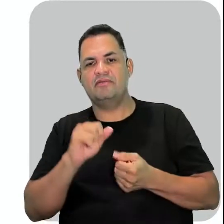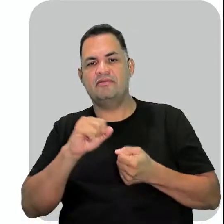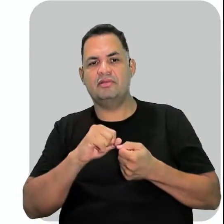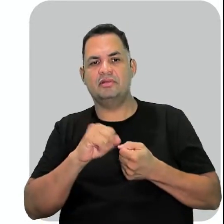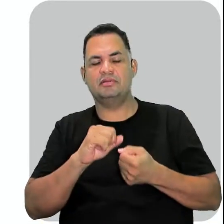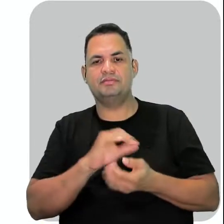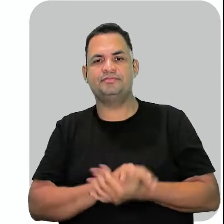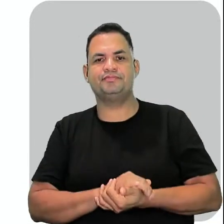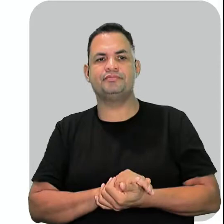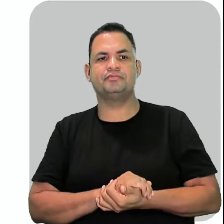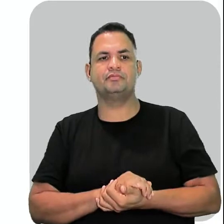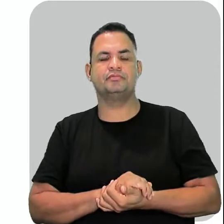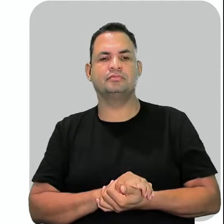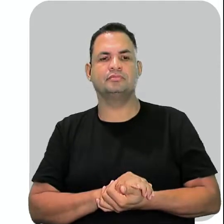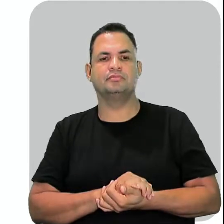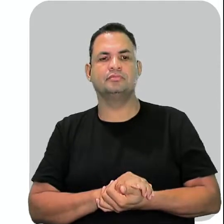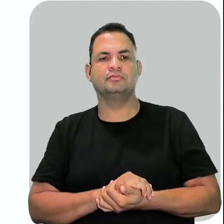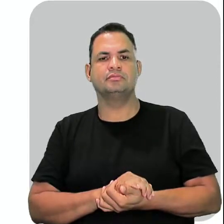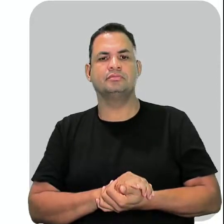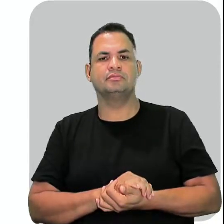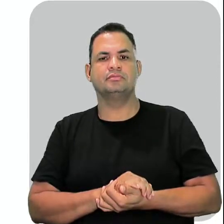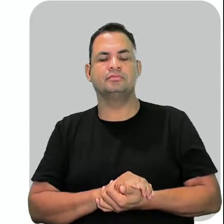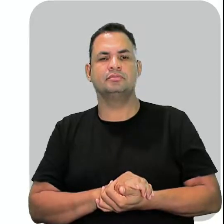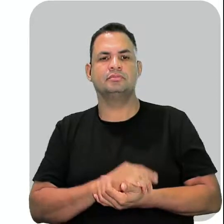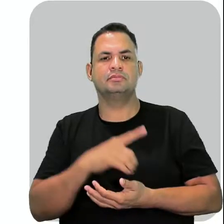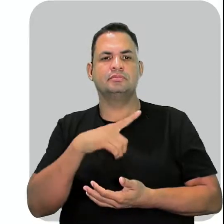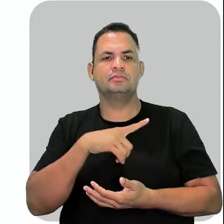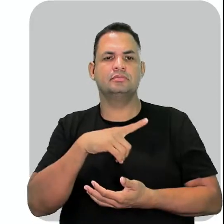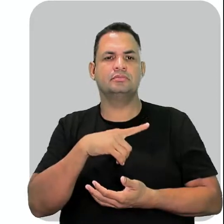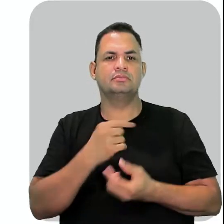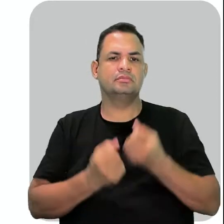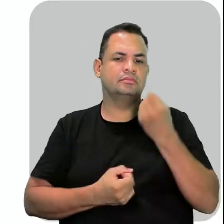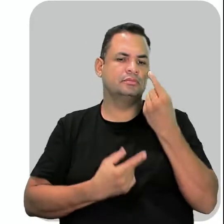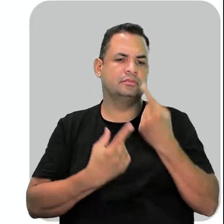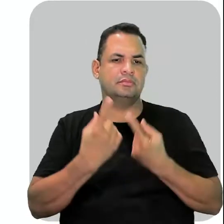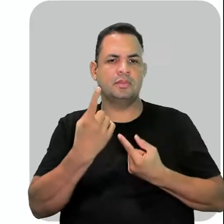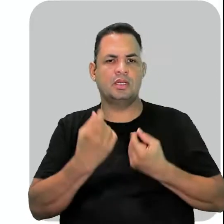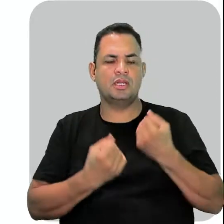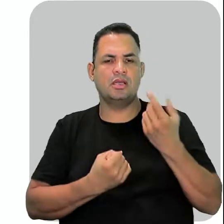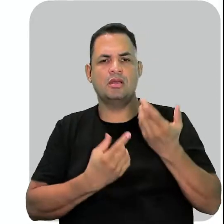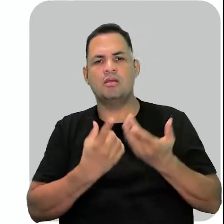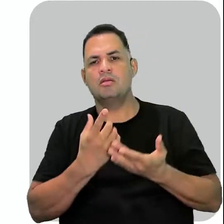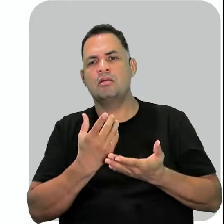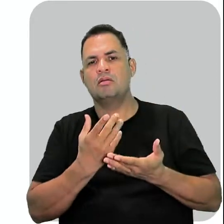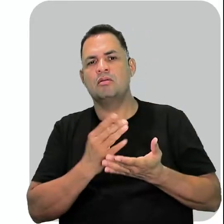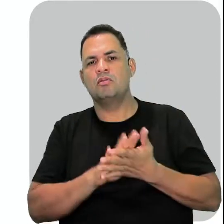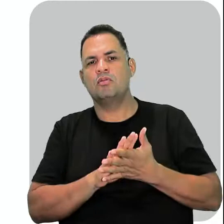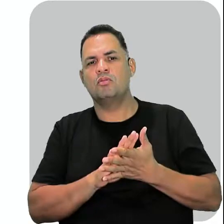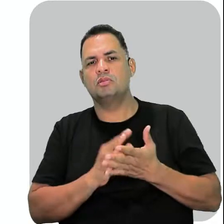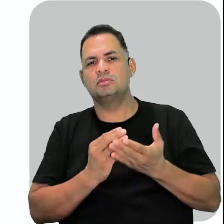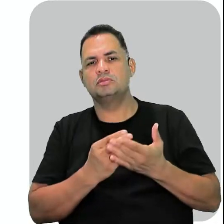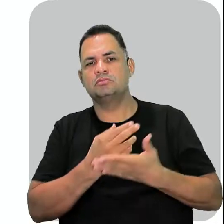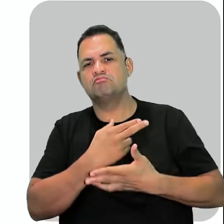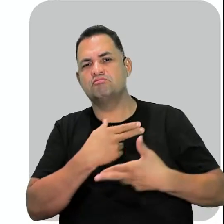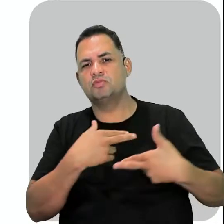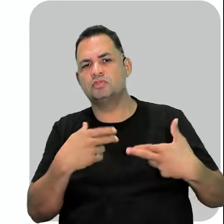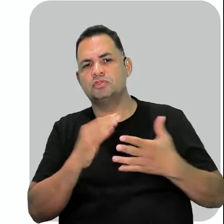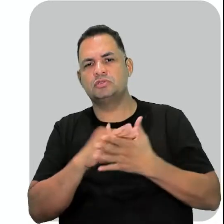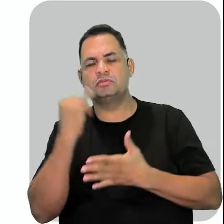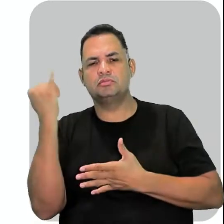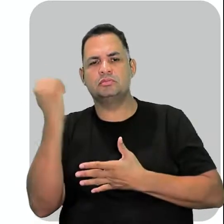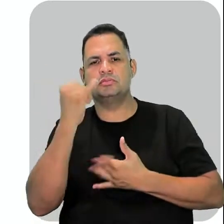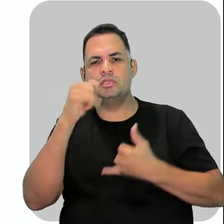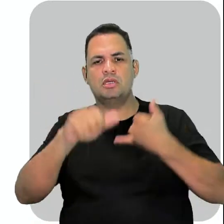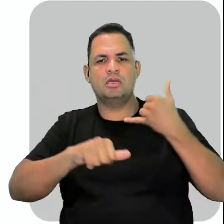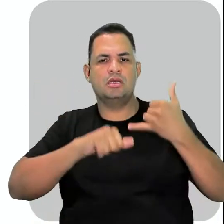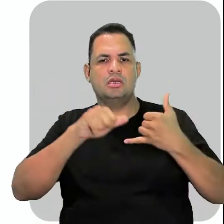Então, a gente já viu como é que ocorre mais ou menos, e nós temos alguns fatores que são importantes para a gente saber sobre as